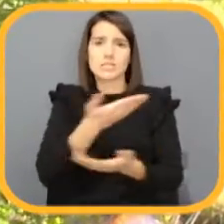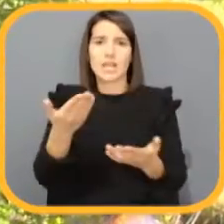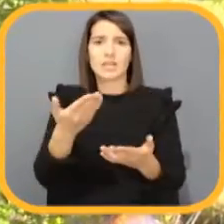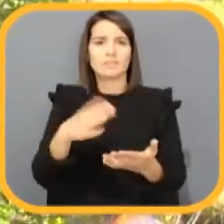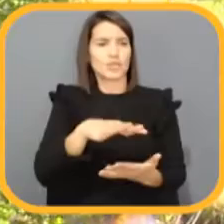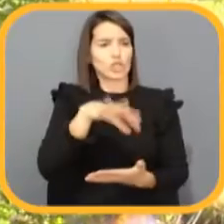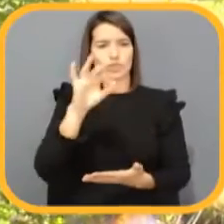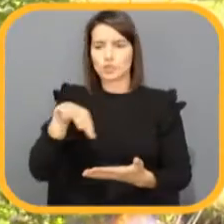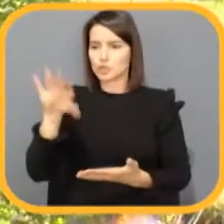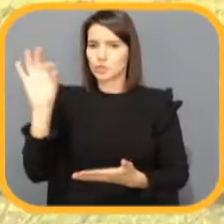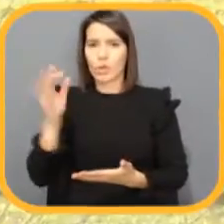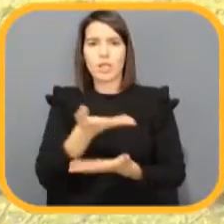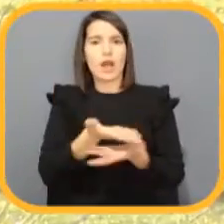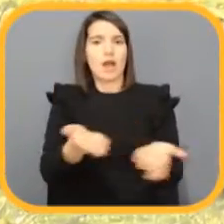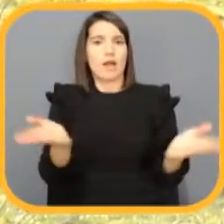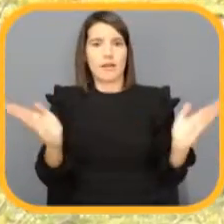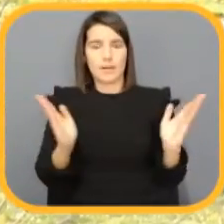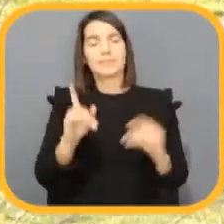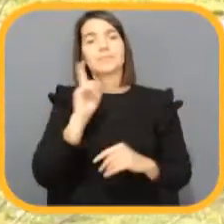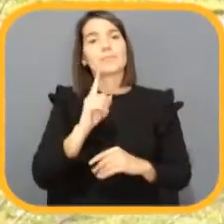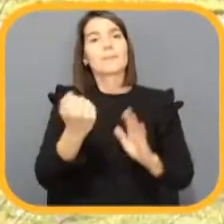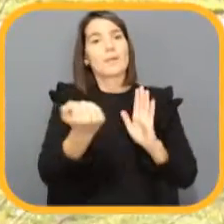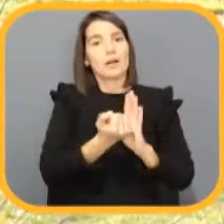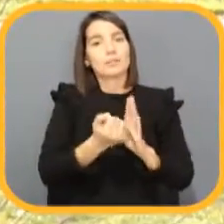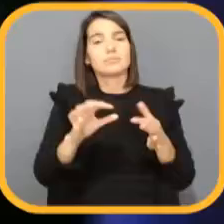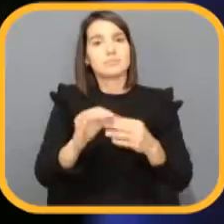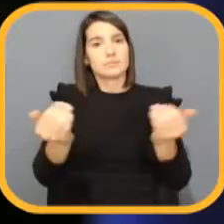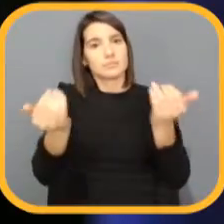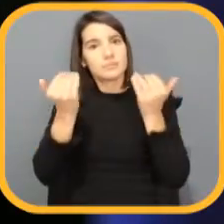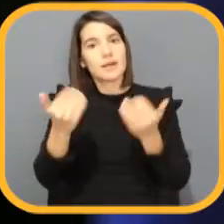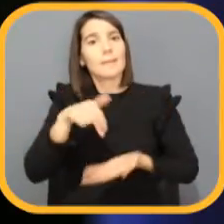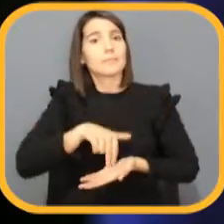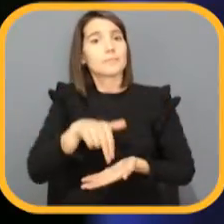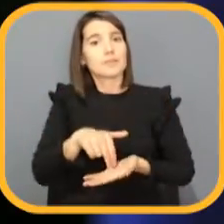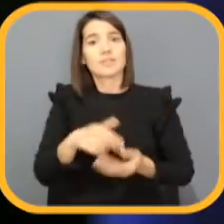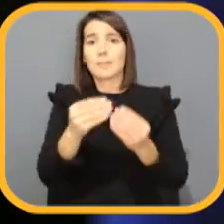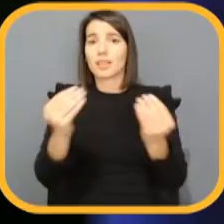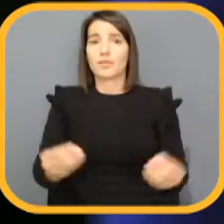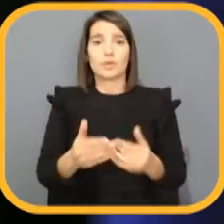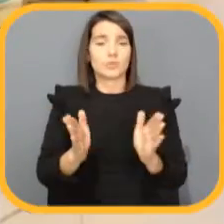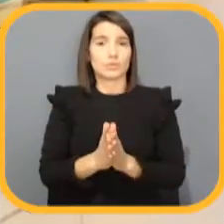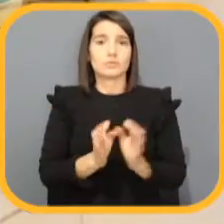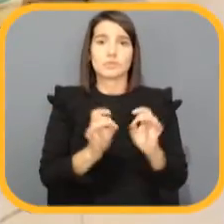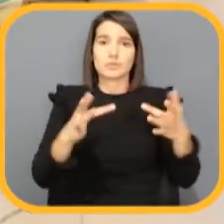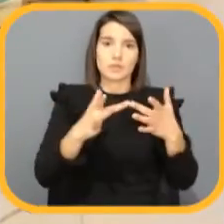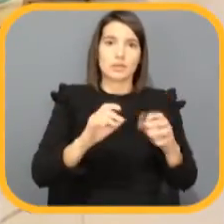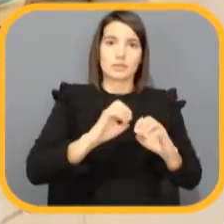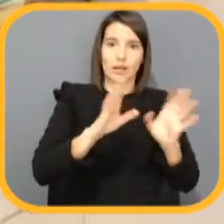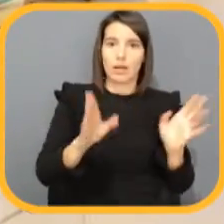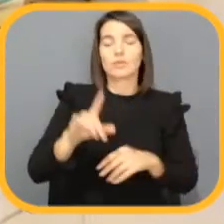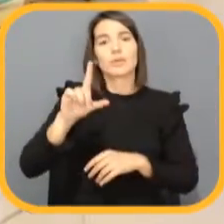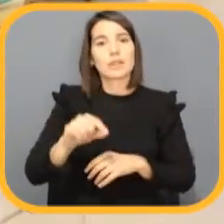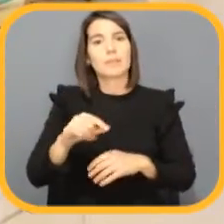final do dia é sempre o mesmo. Nós queremos levar as nossas notícias ao maior número de pessoas possível. Com quase 20 mil respostas, o estudo global do